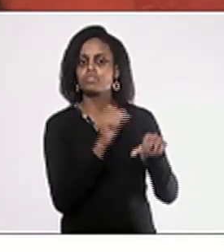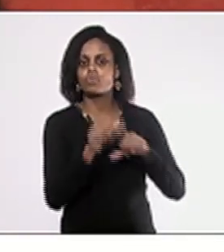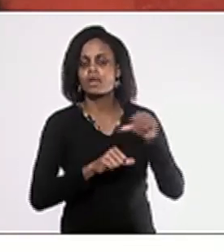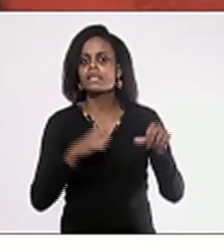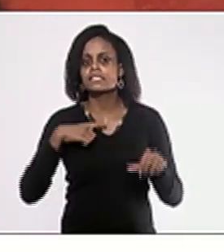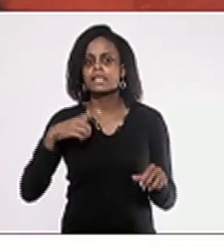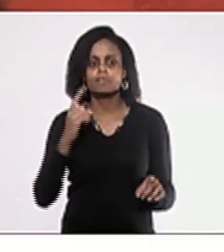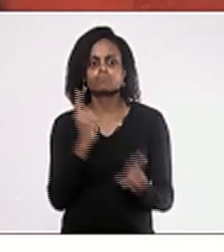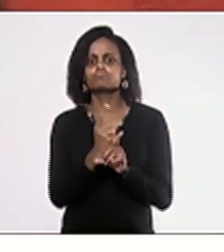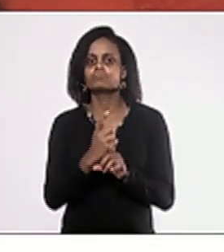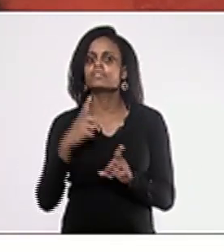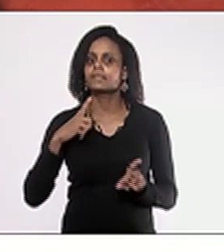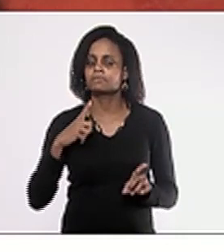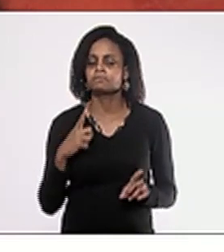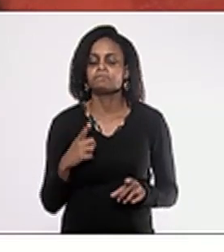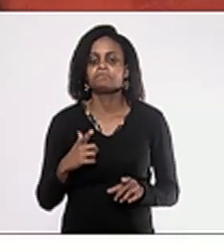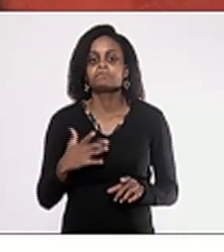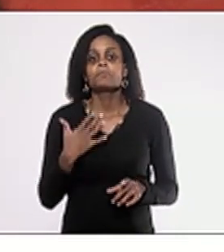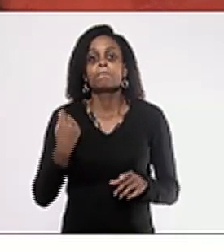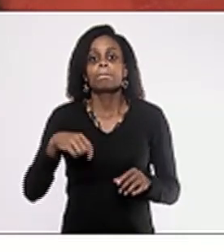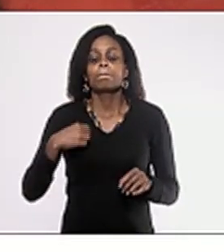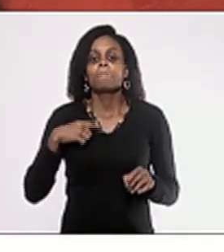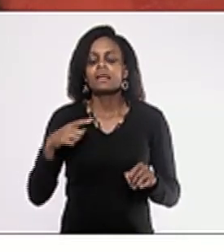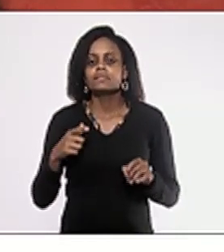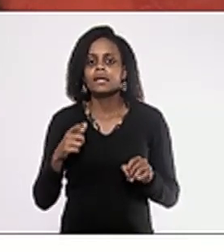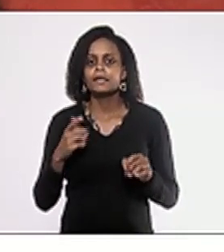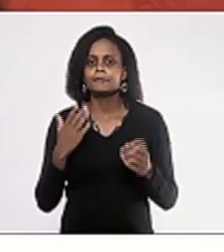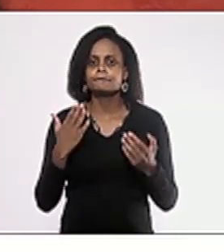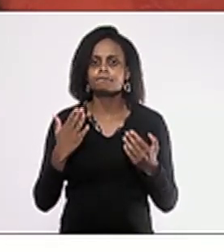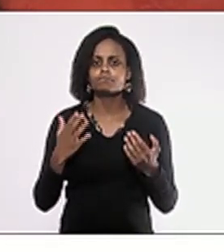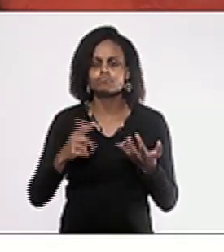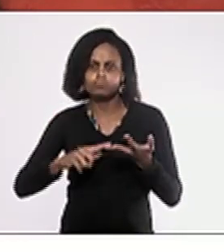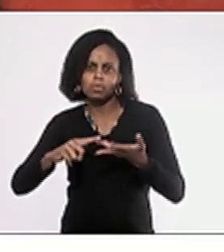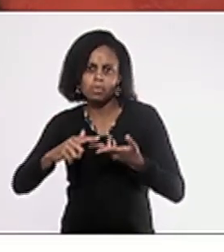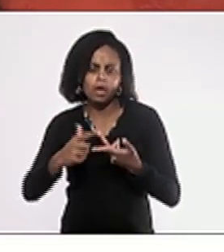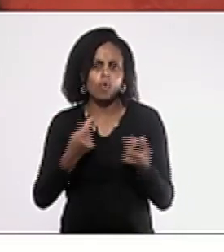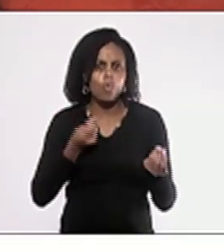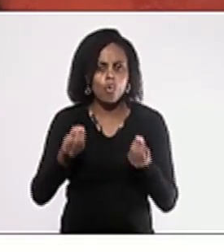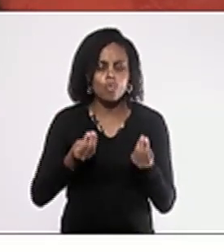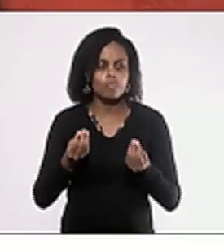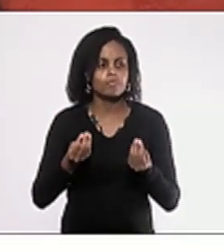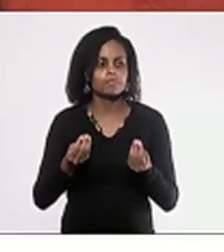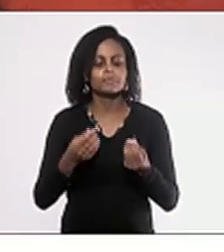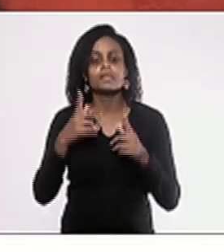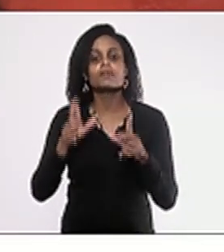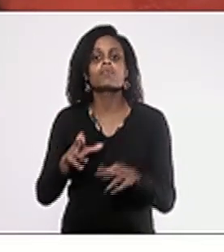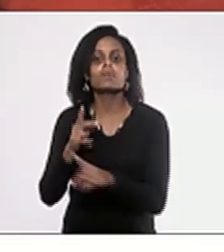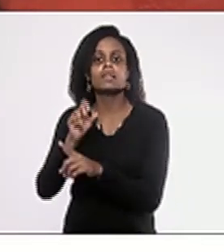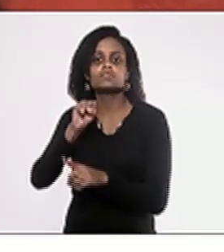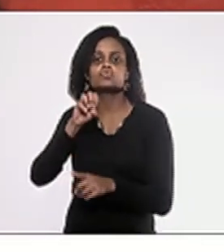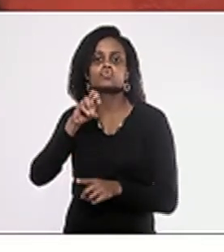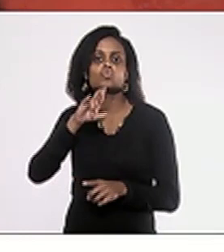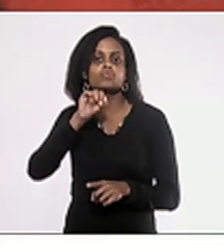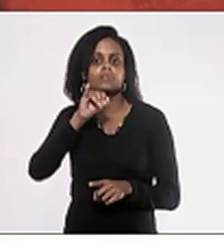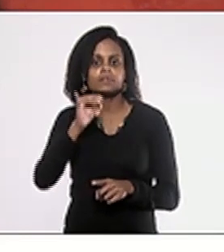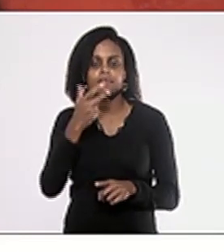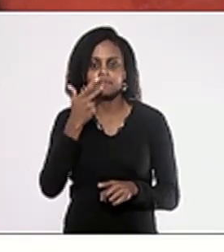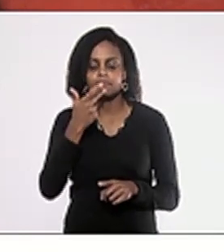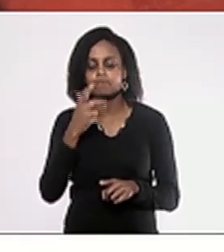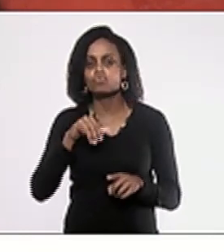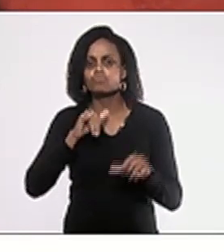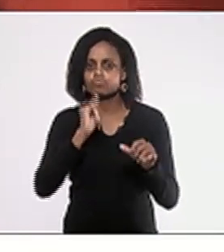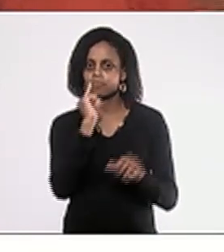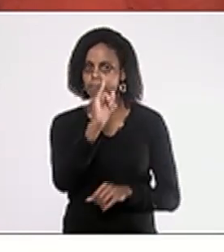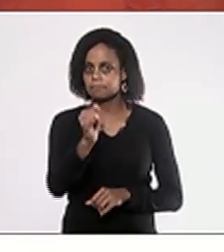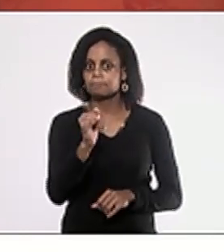histórico nosso. Então, a gente tem mecanismos como a Soraya falou, de informar